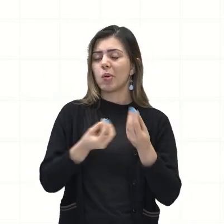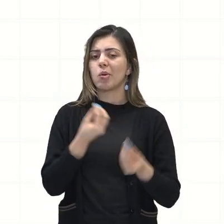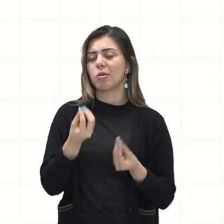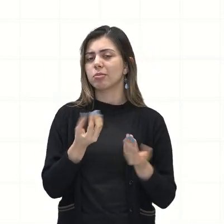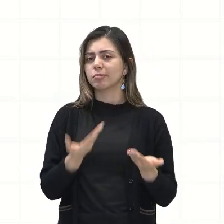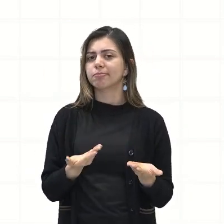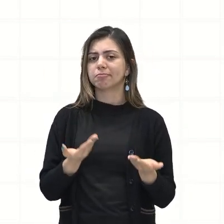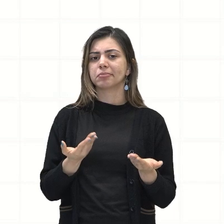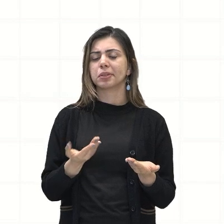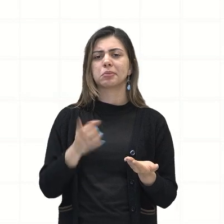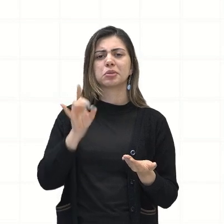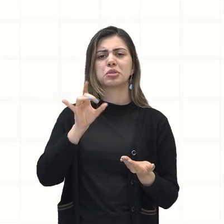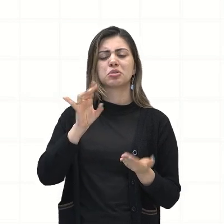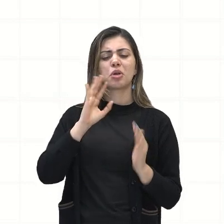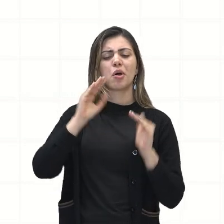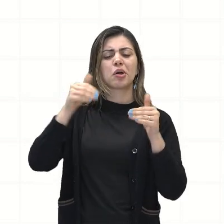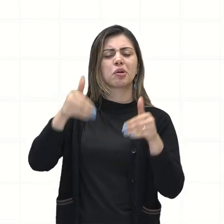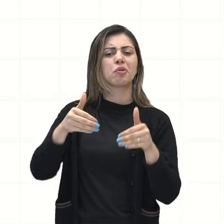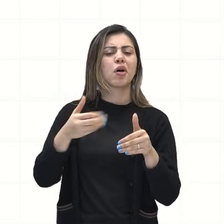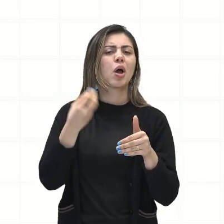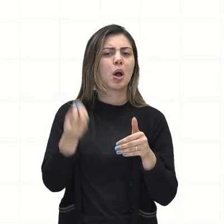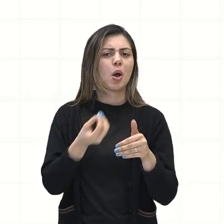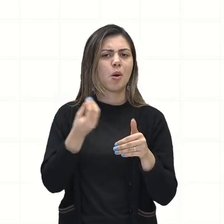que foca somente